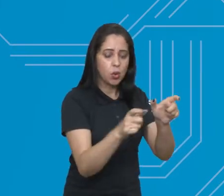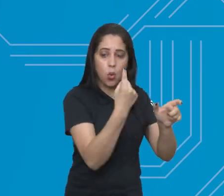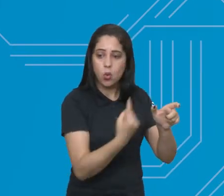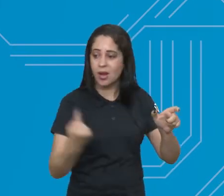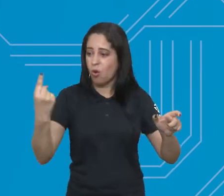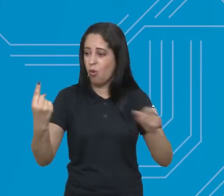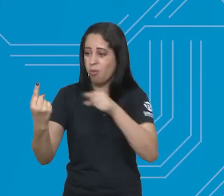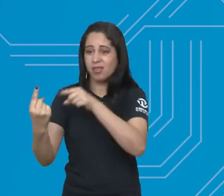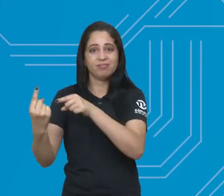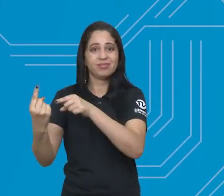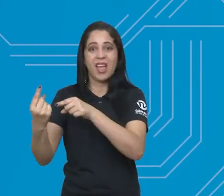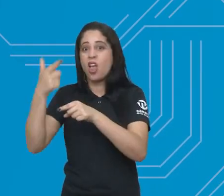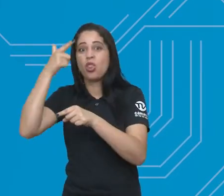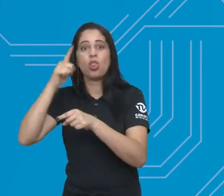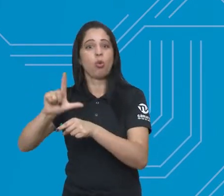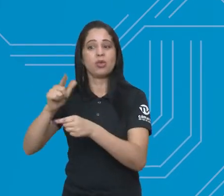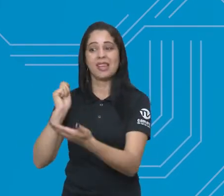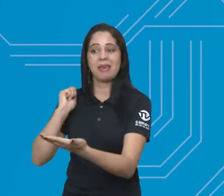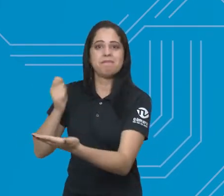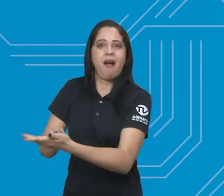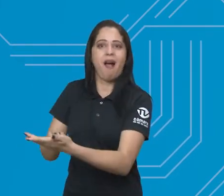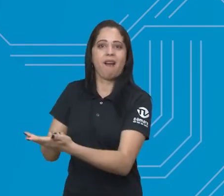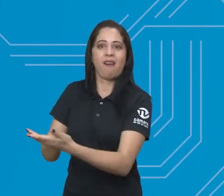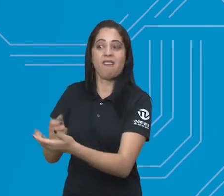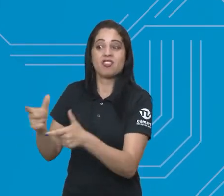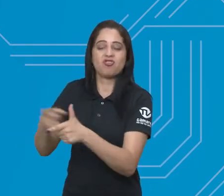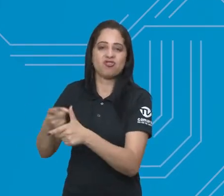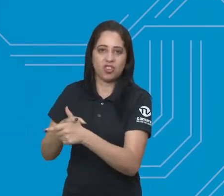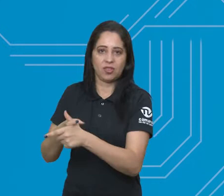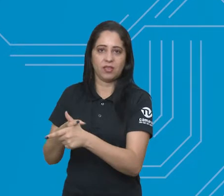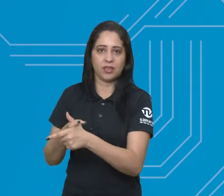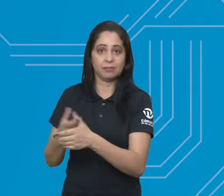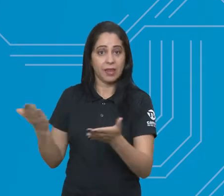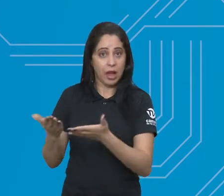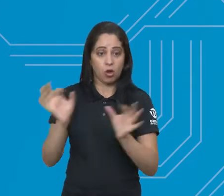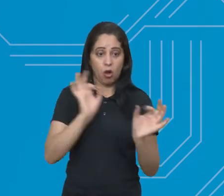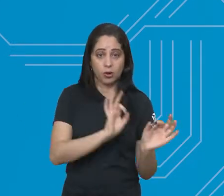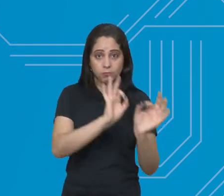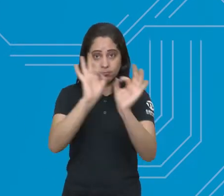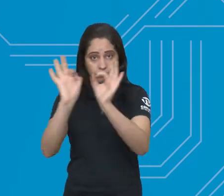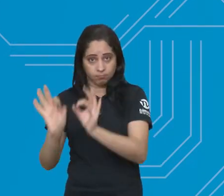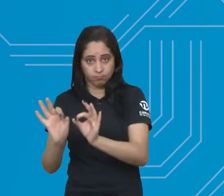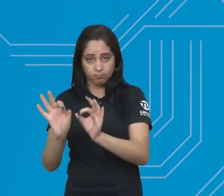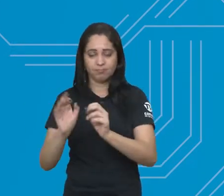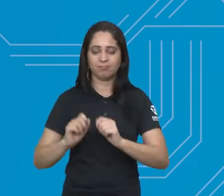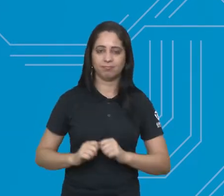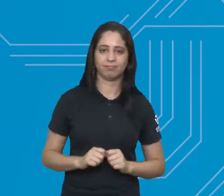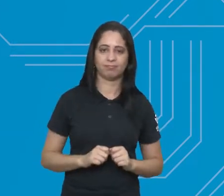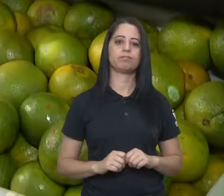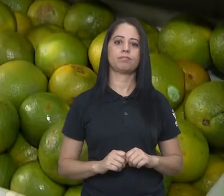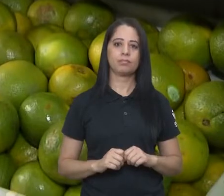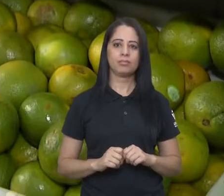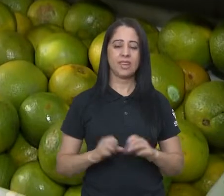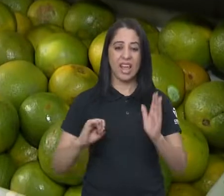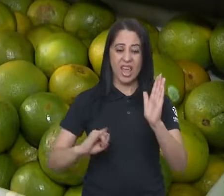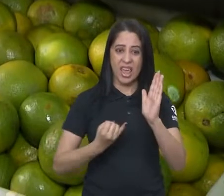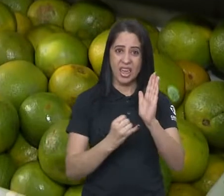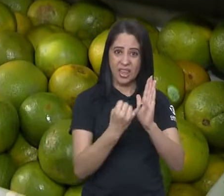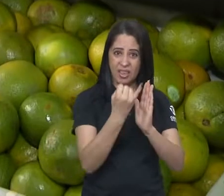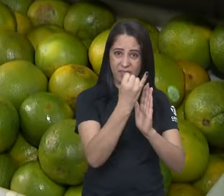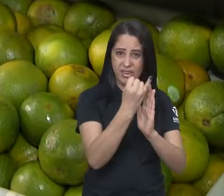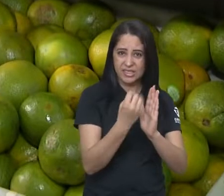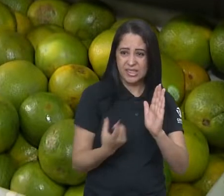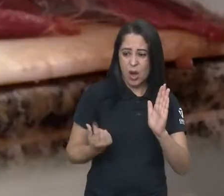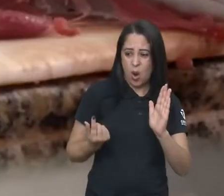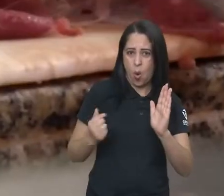está conseguindo pagar todas as suas contas. Vamos conferir mais informações na matéria de Bruno Castilho. A inflação e a